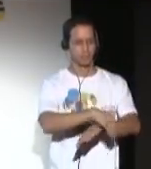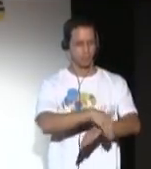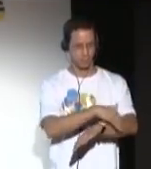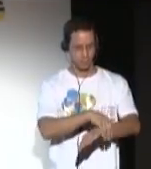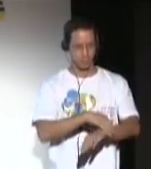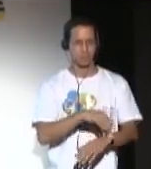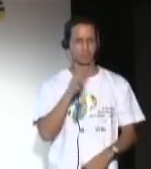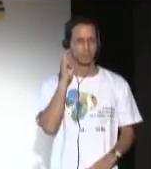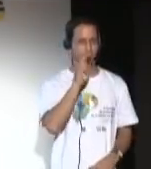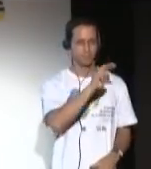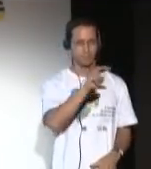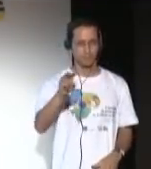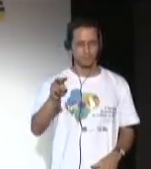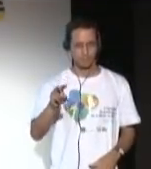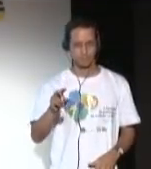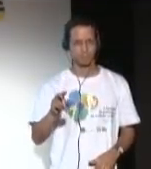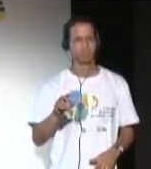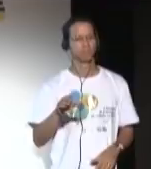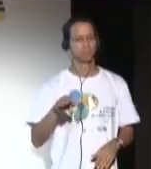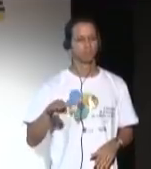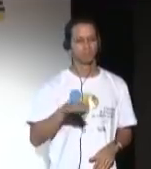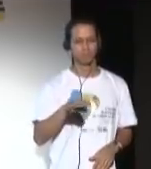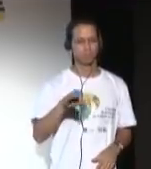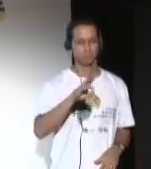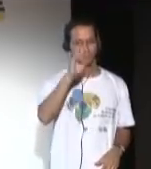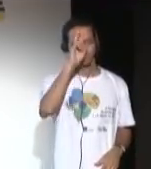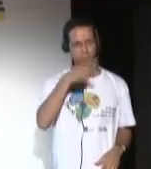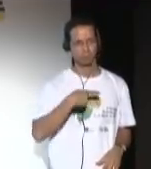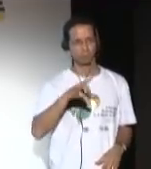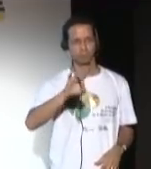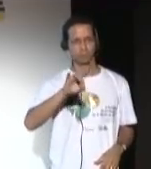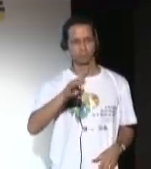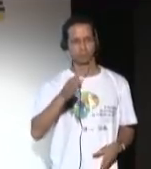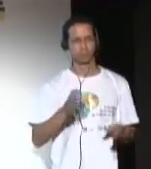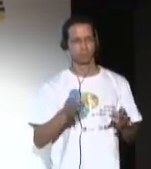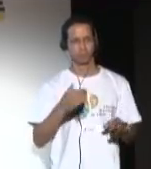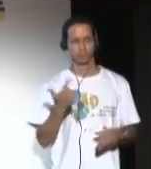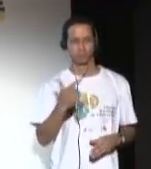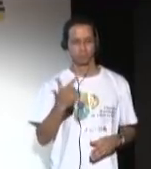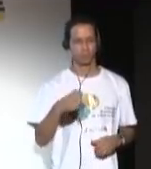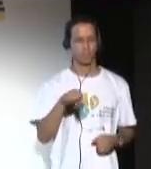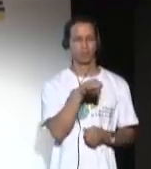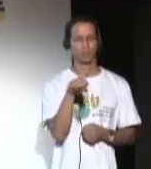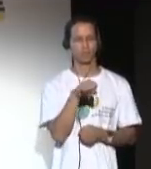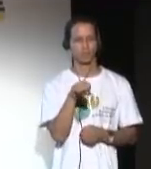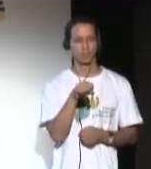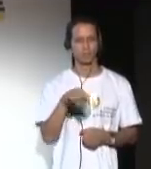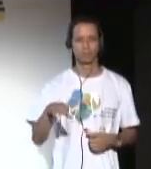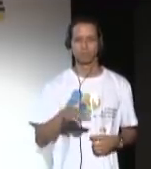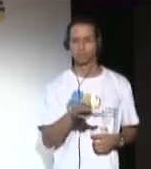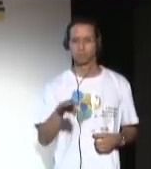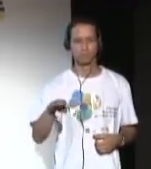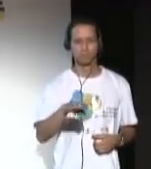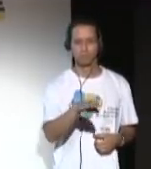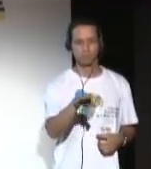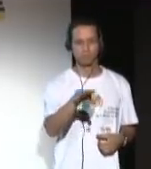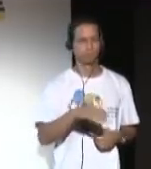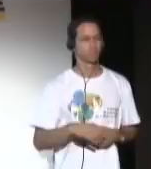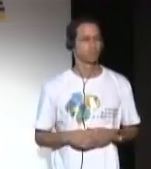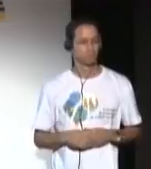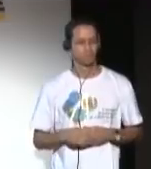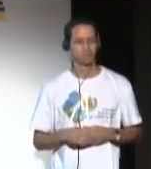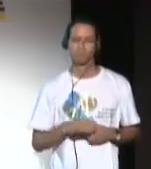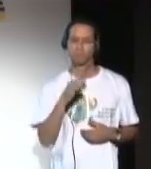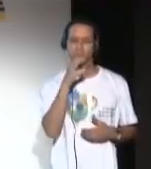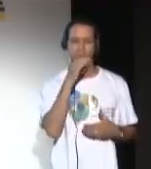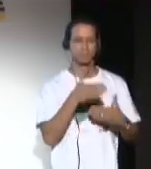nós vemos alguns carros autônomos, inclusive, carros sem motorista. Eles estão andando por aí e, muito em